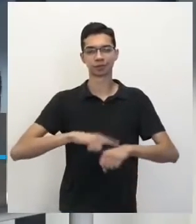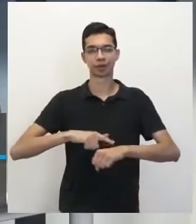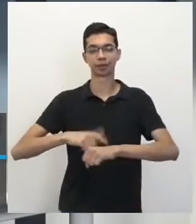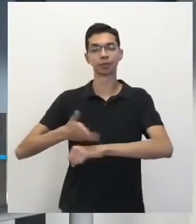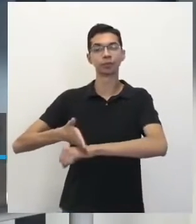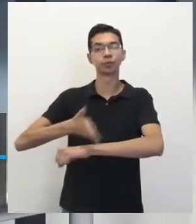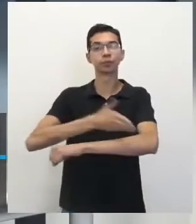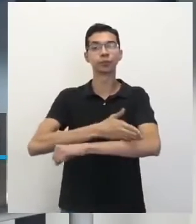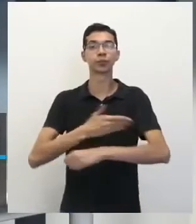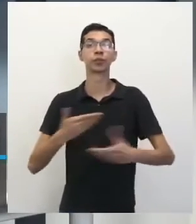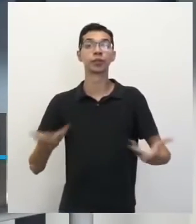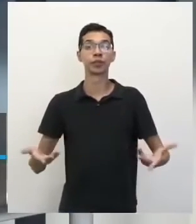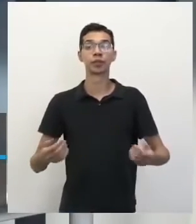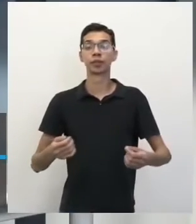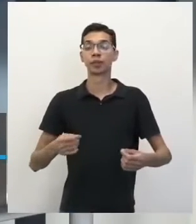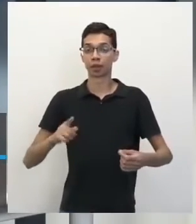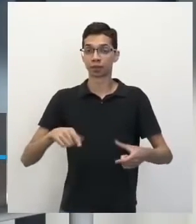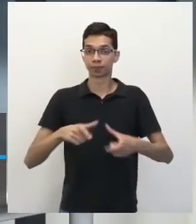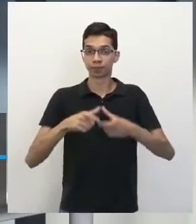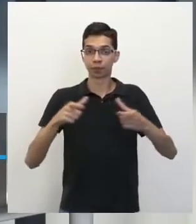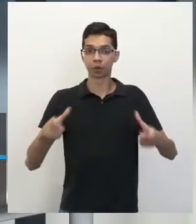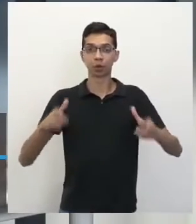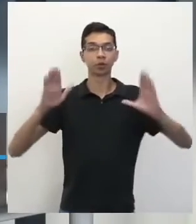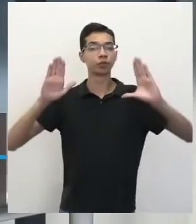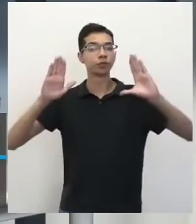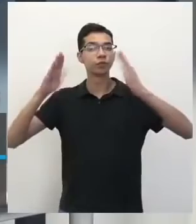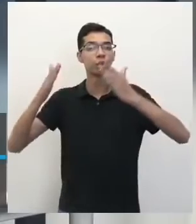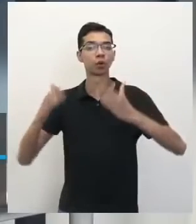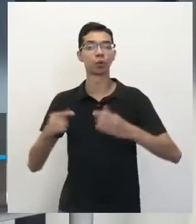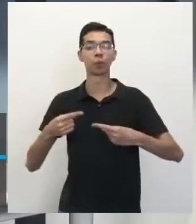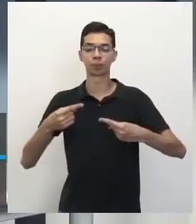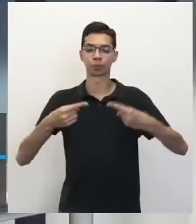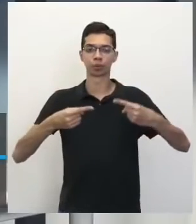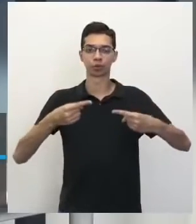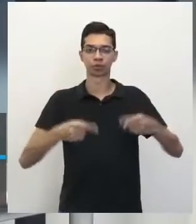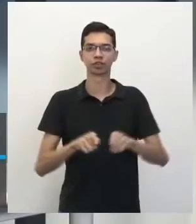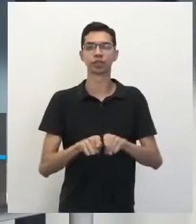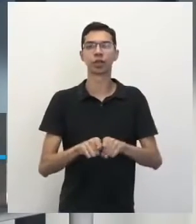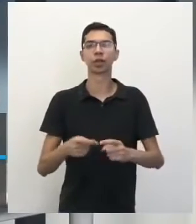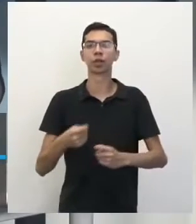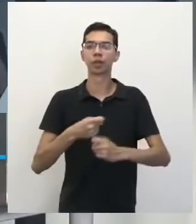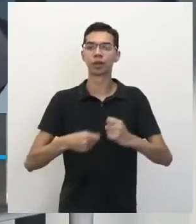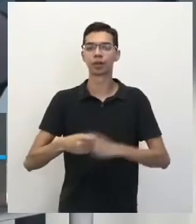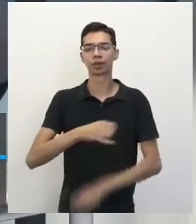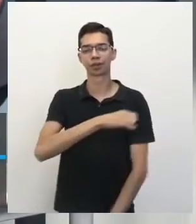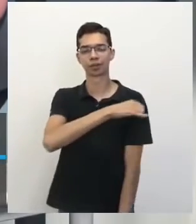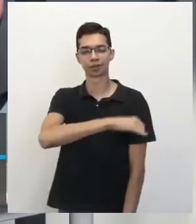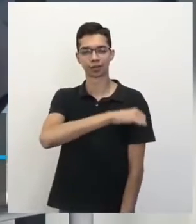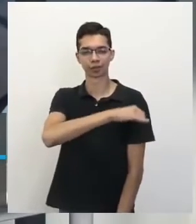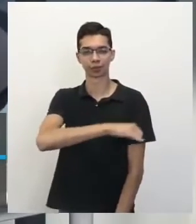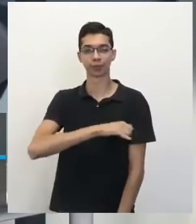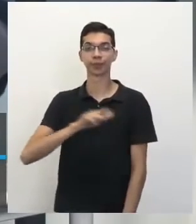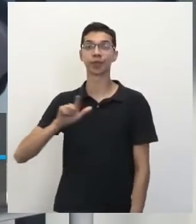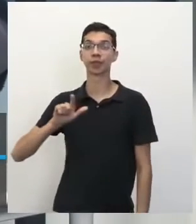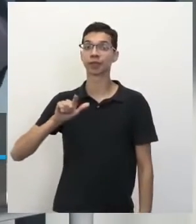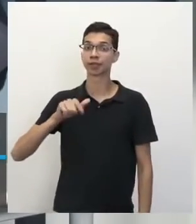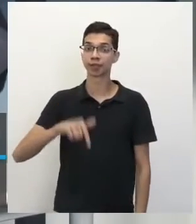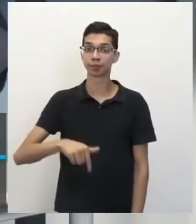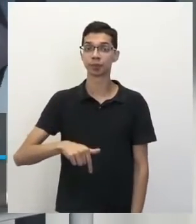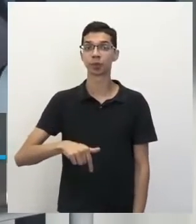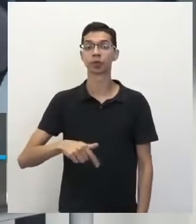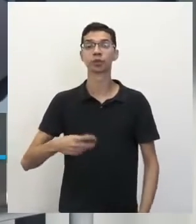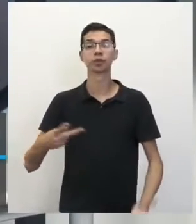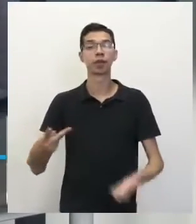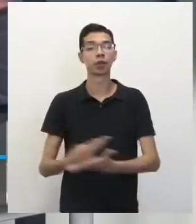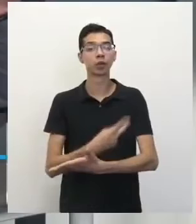havia uma concentração, principalmente uma concentração política e econômica no Rio de Janeiro, né? Mas aí a partir do momento que a